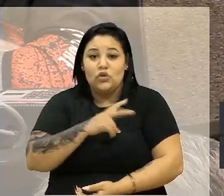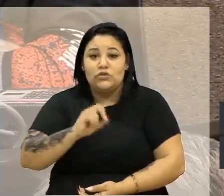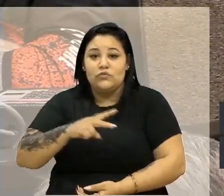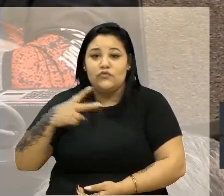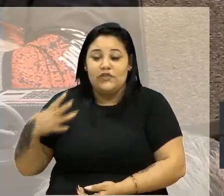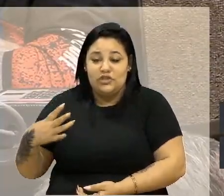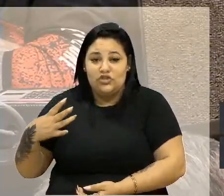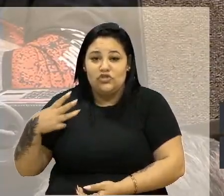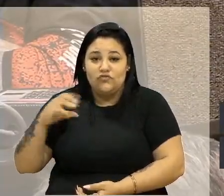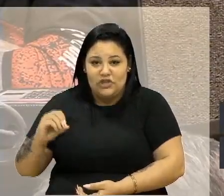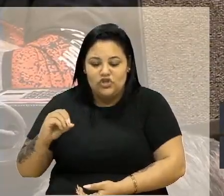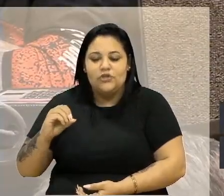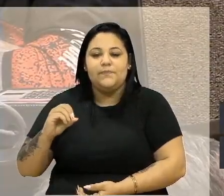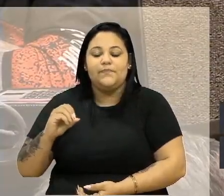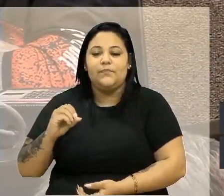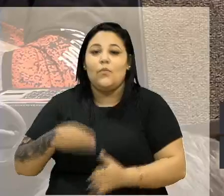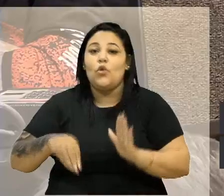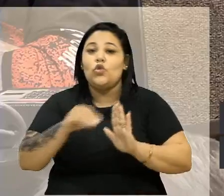do Sul